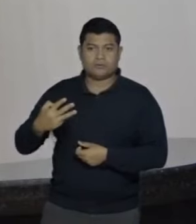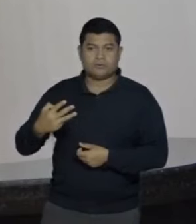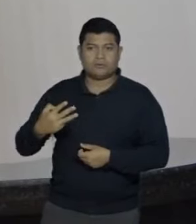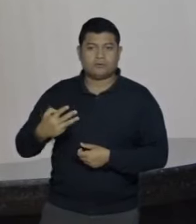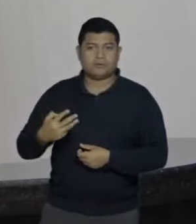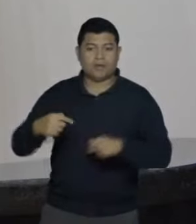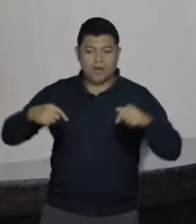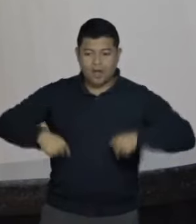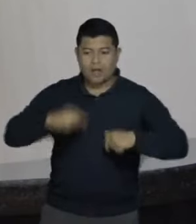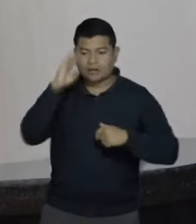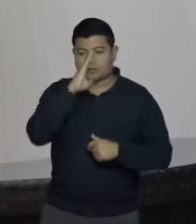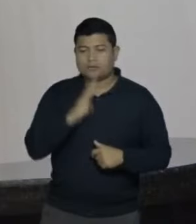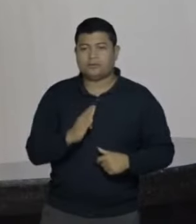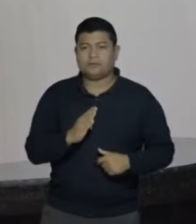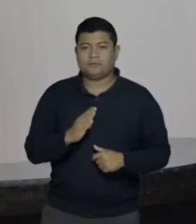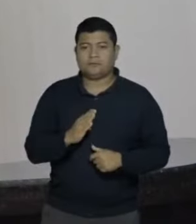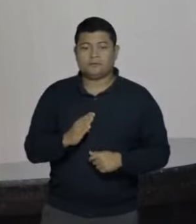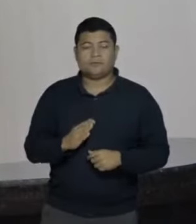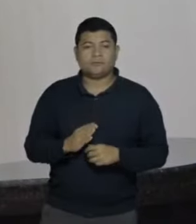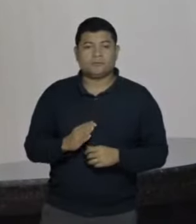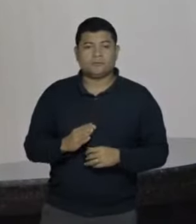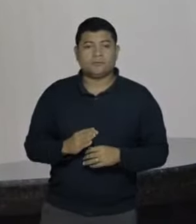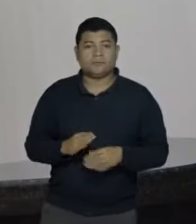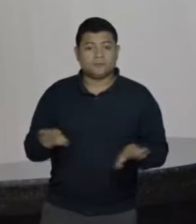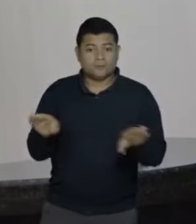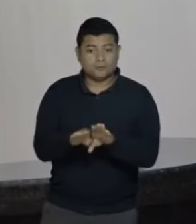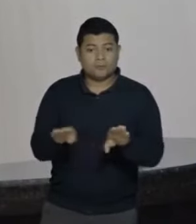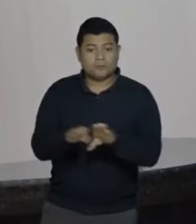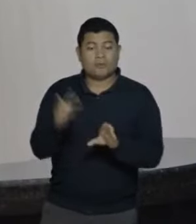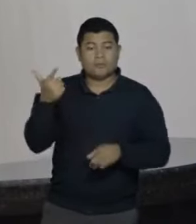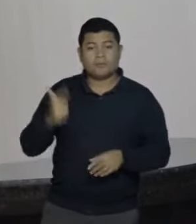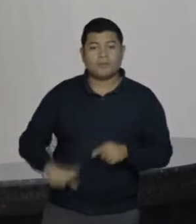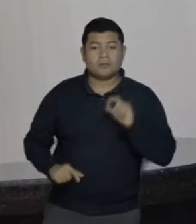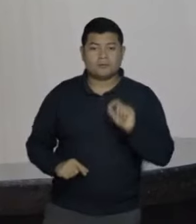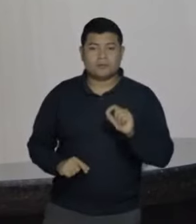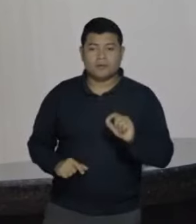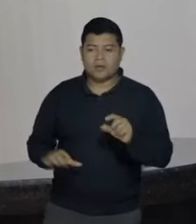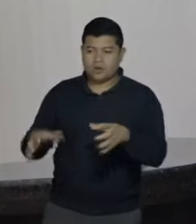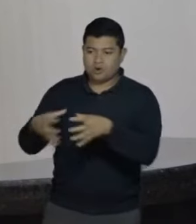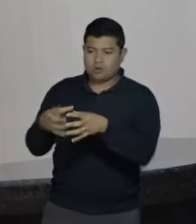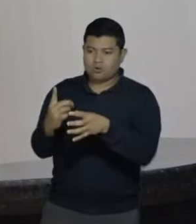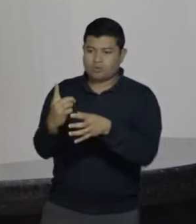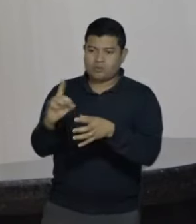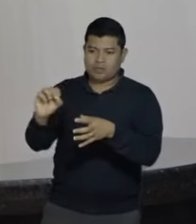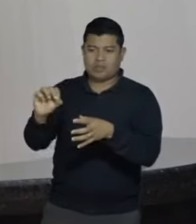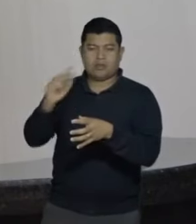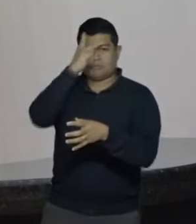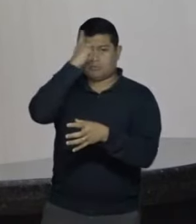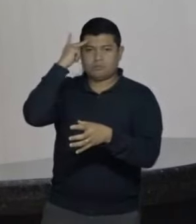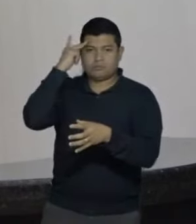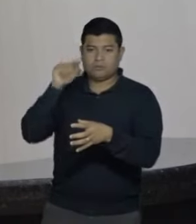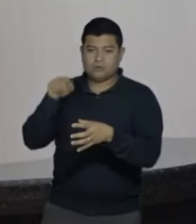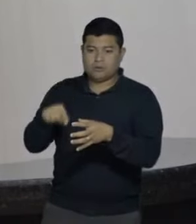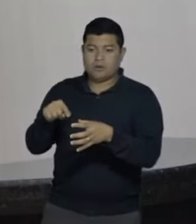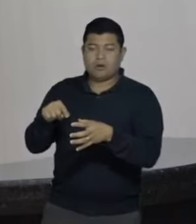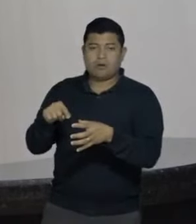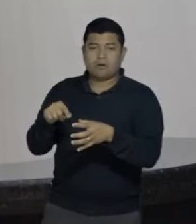também aqui no Brasil de cada 10 pessoas 4